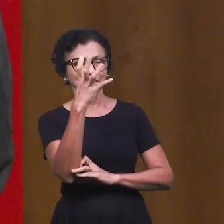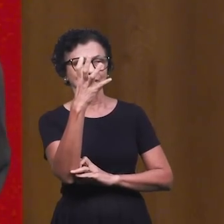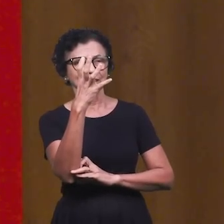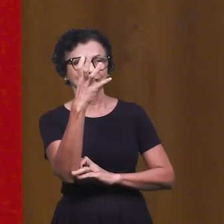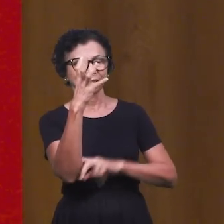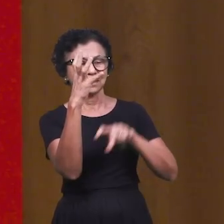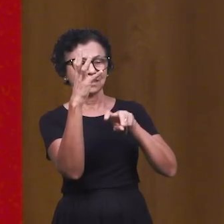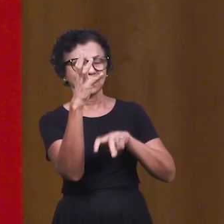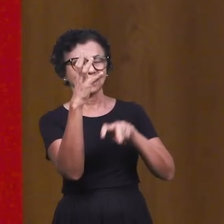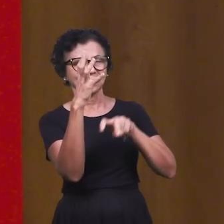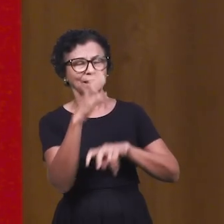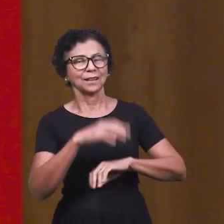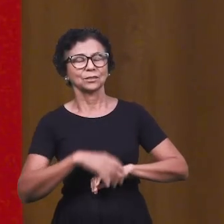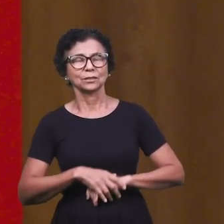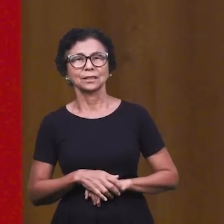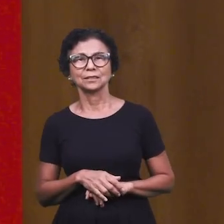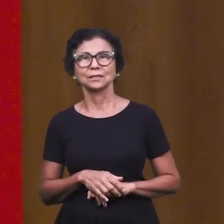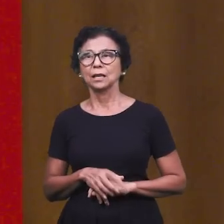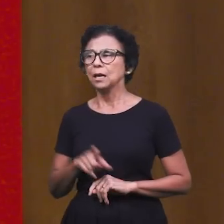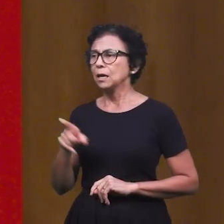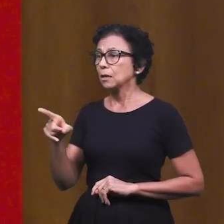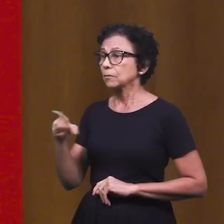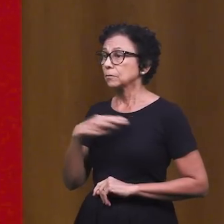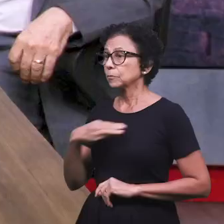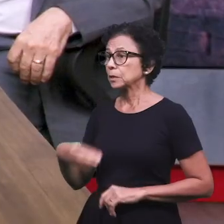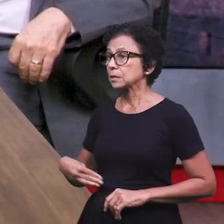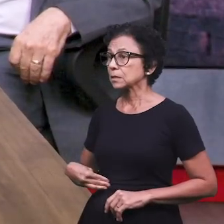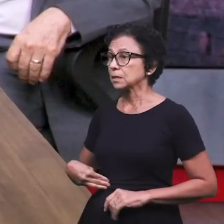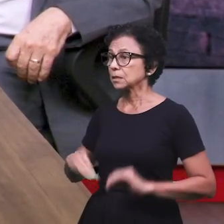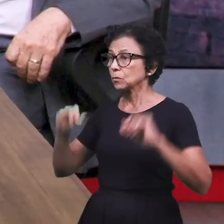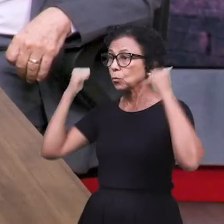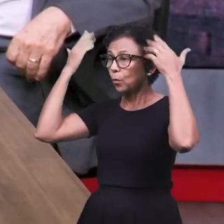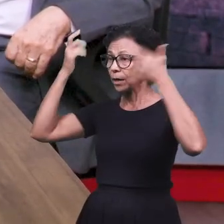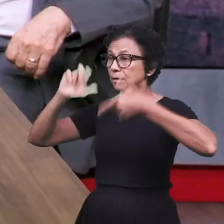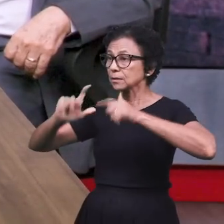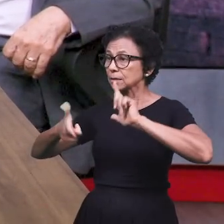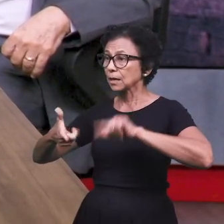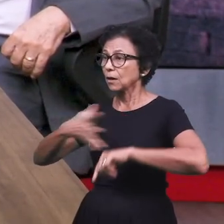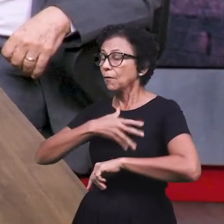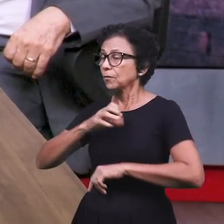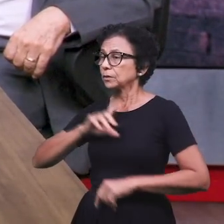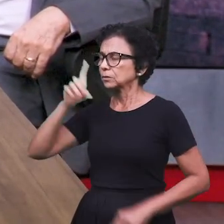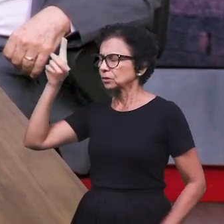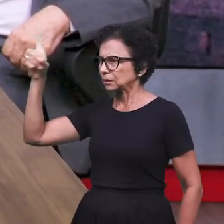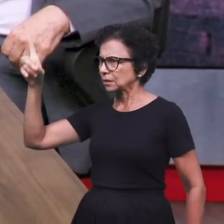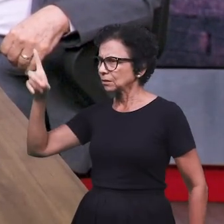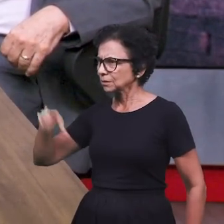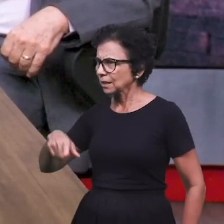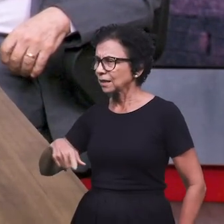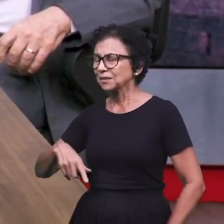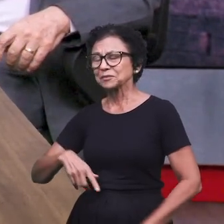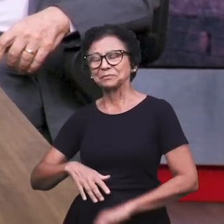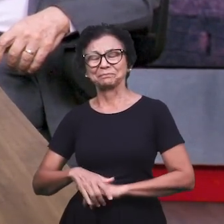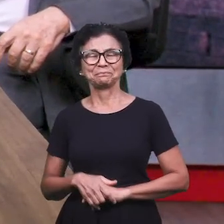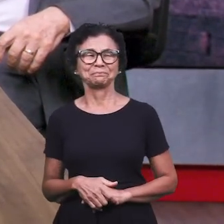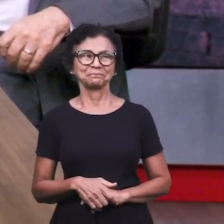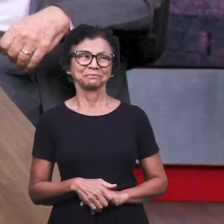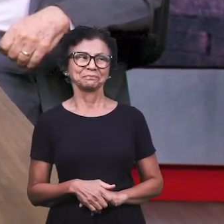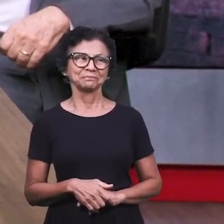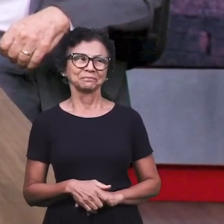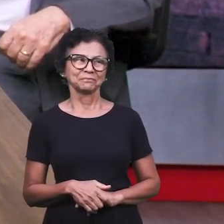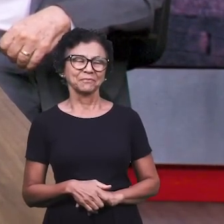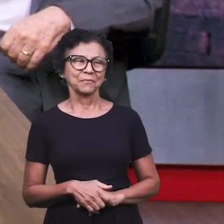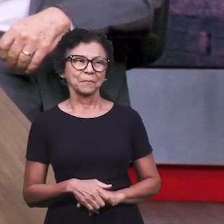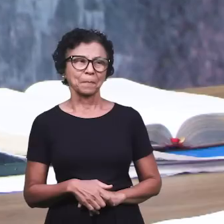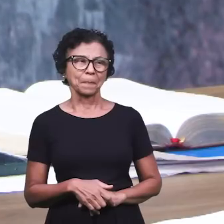rei de Israel, o filho de Deus, né? E Jesus disse: porque eu disse que eu te vi debaixo da figueira, você creu?